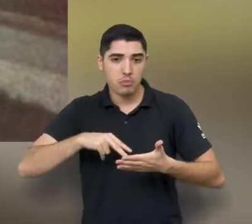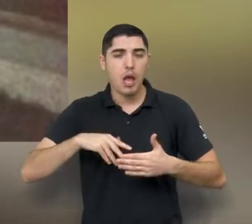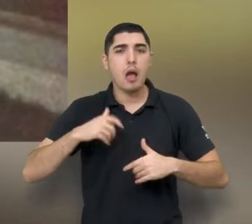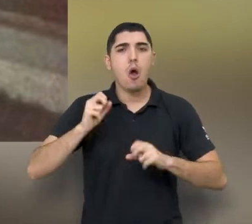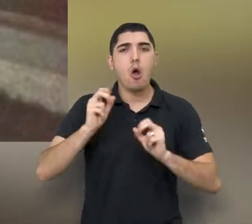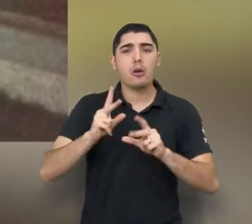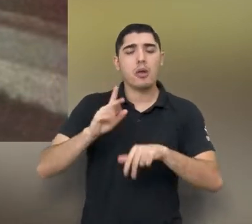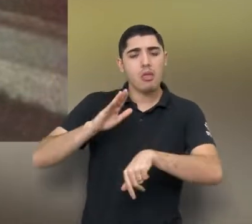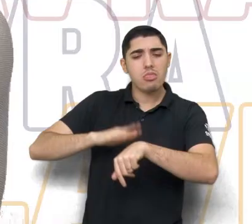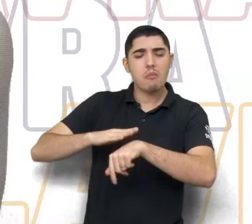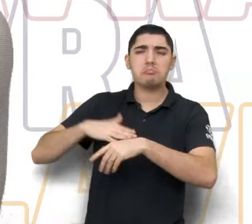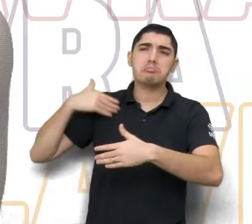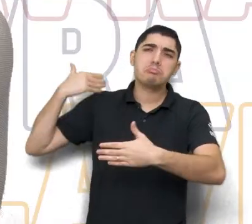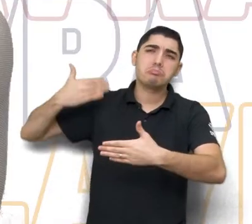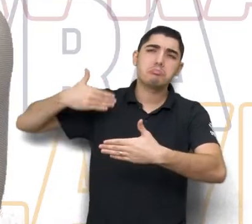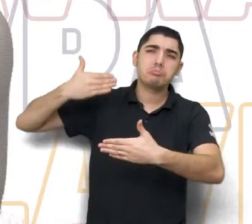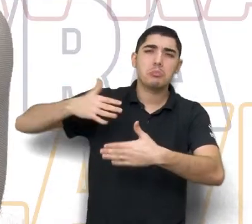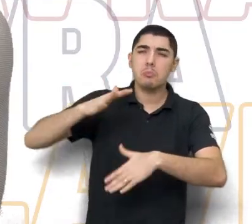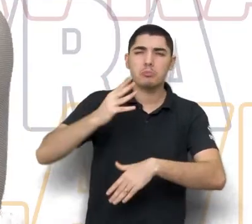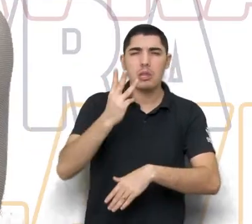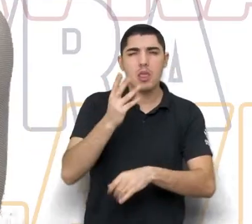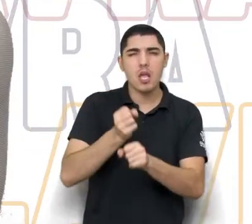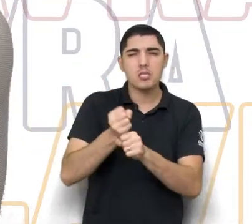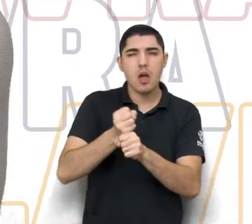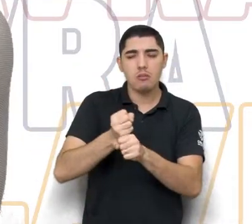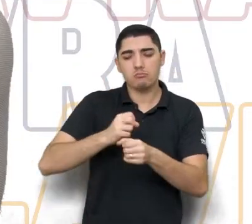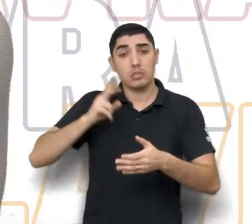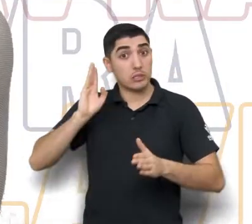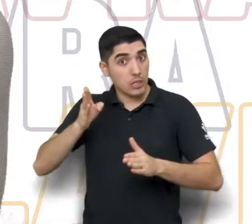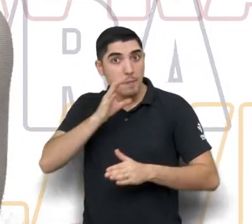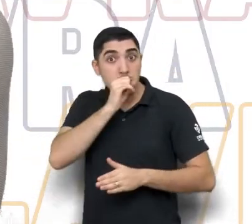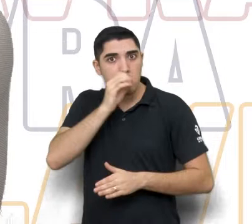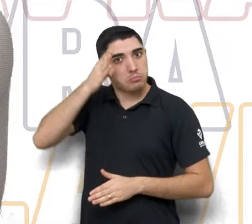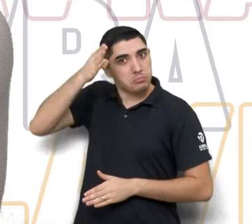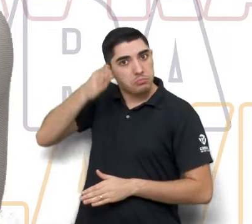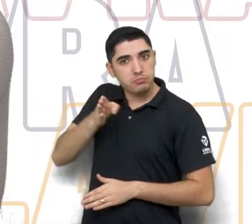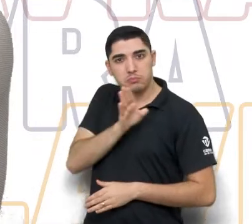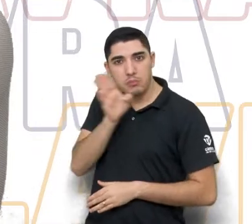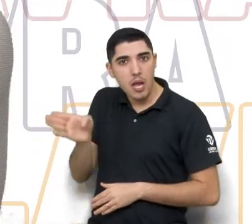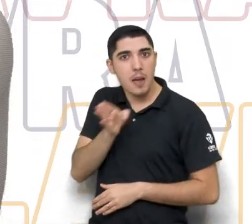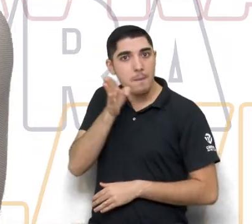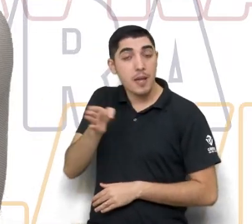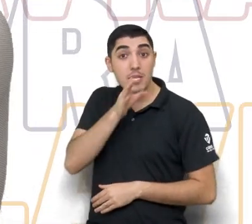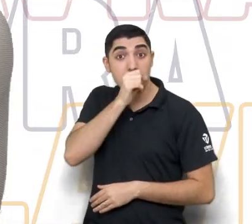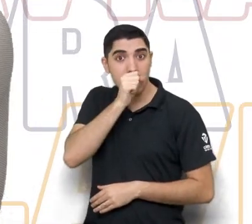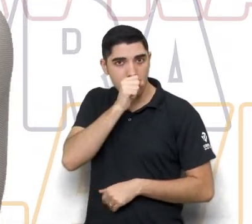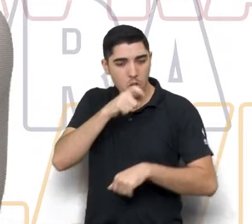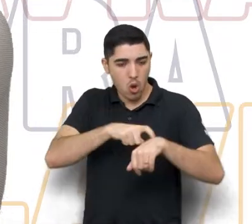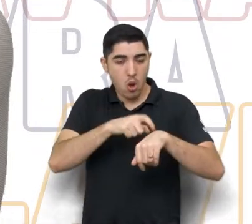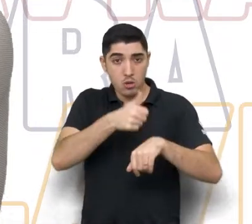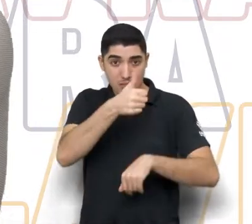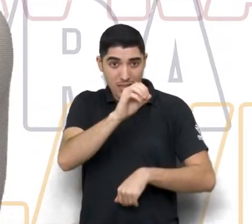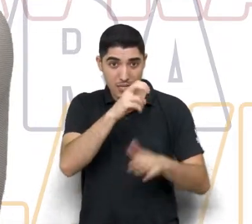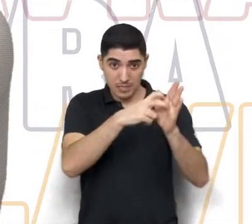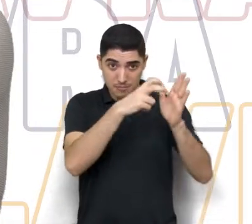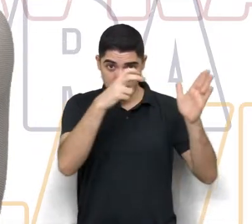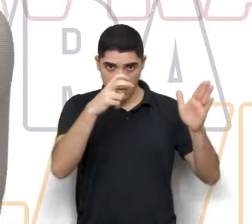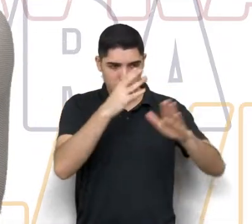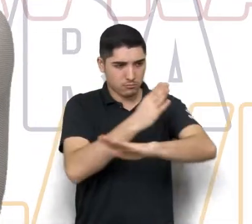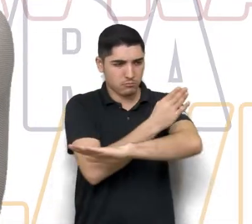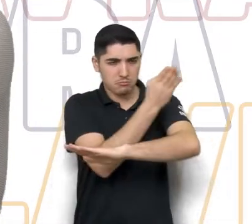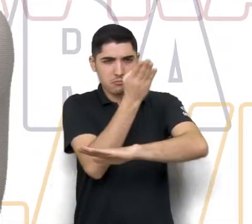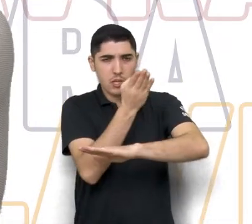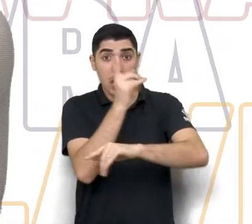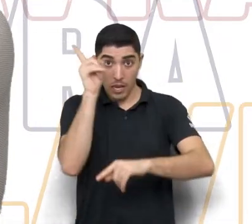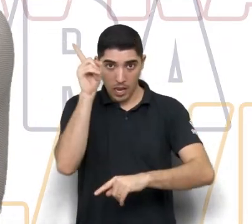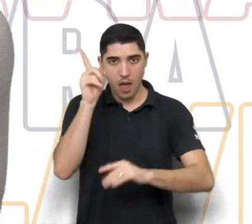E com o passar do tempo, nós ficamos ali mais ou menos uns 3 anos, aproximadamente, né? Todos os sábados, a partir das 10 horas da manhã,